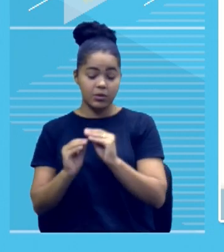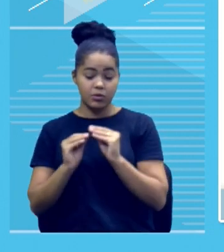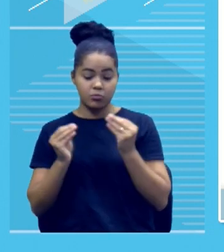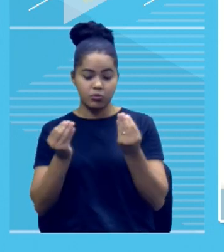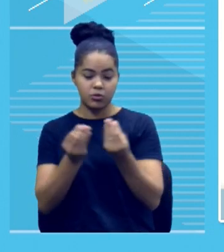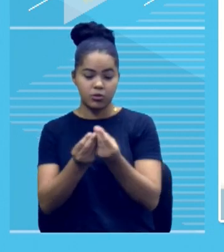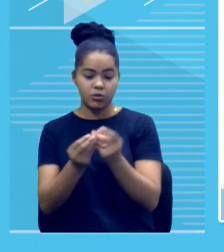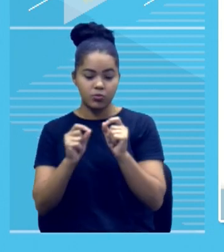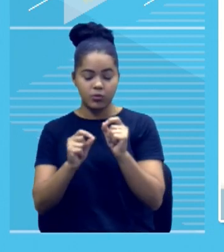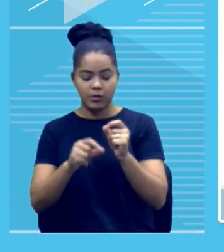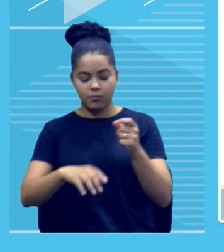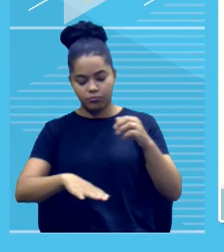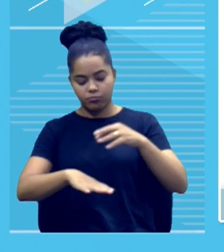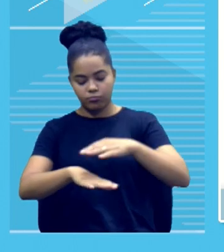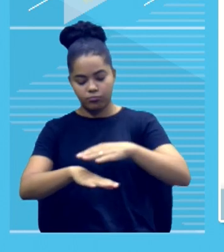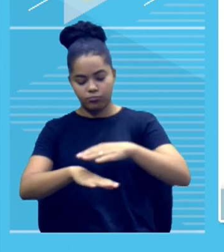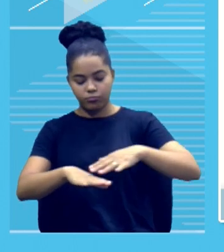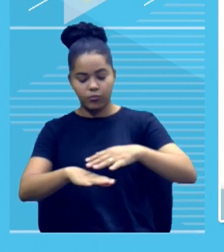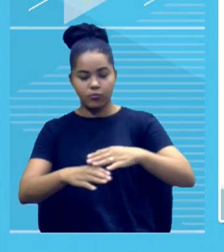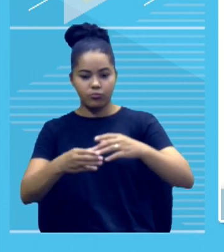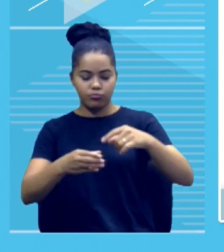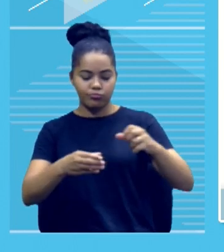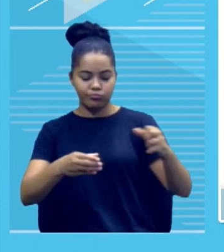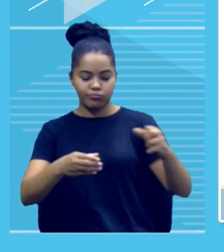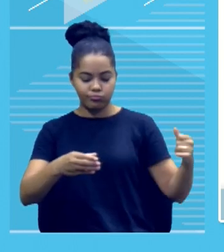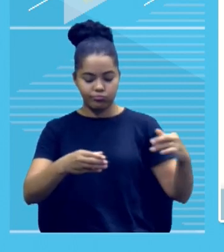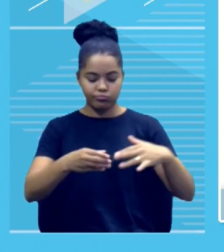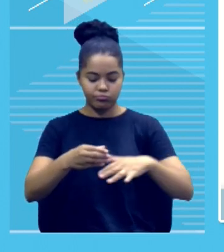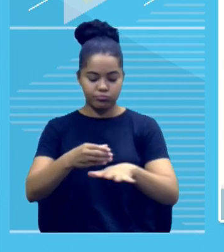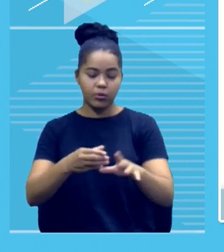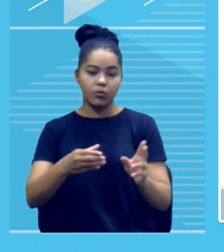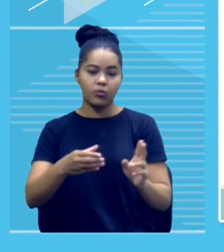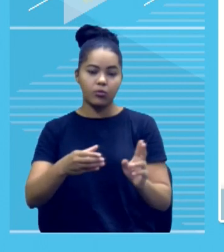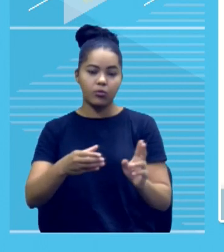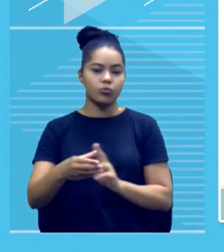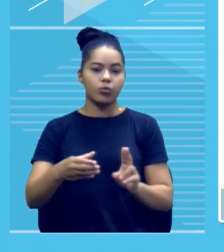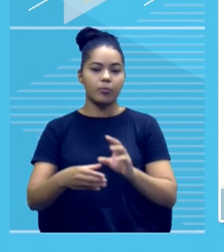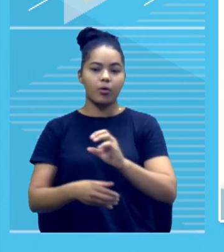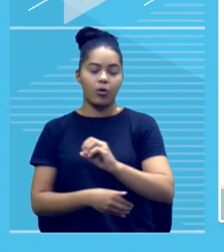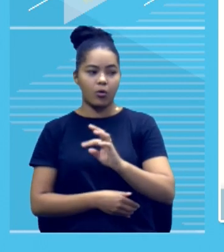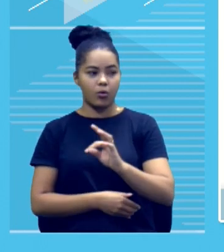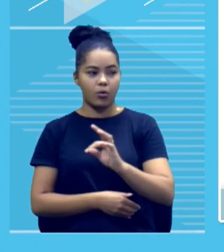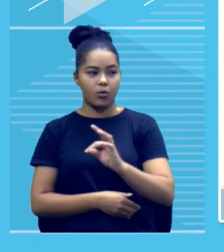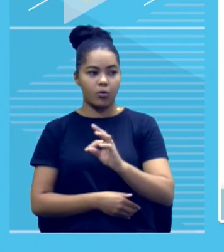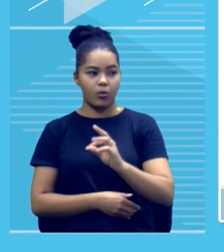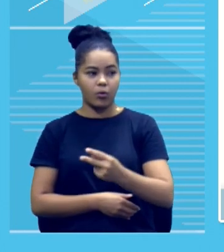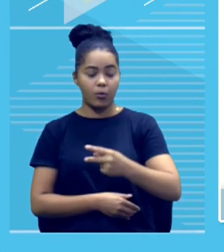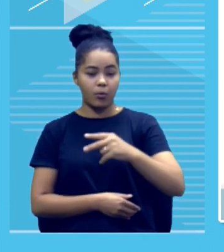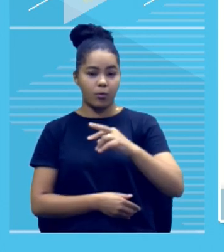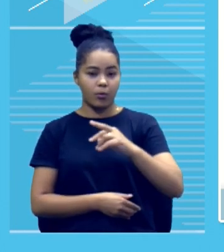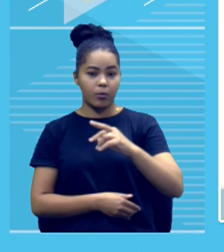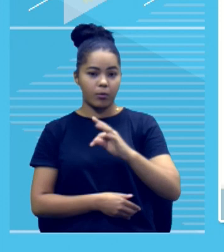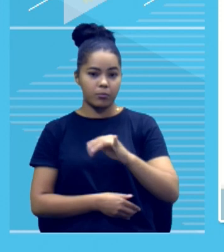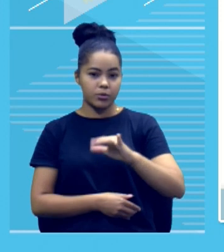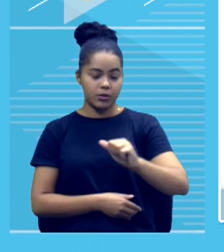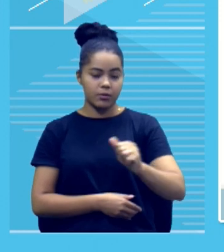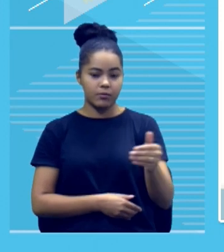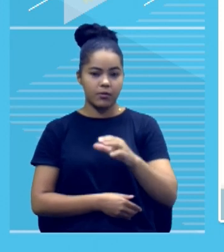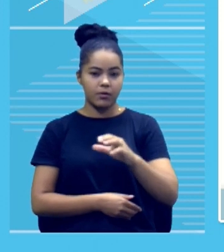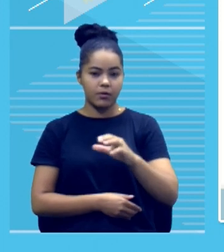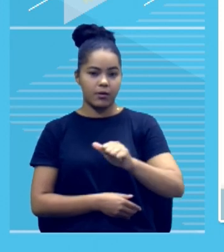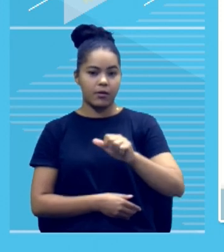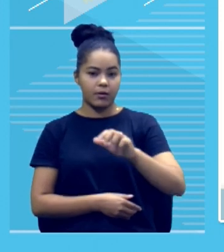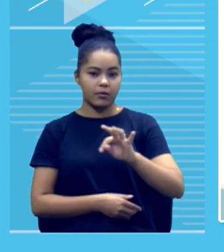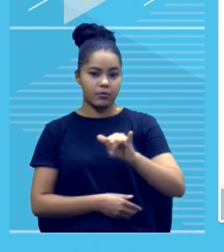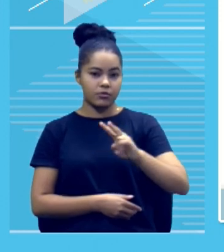capaz de desviar a luz polarizada é chamada de substância ótica ativa. Aí temos aqui uma dica que é na educação.